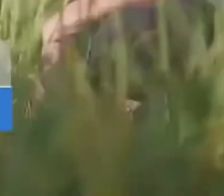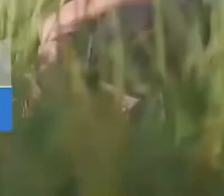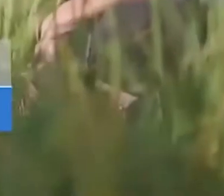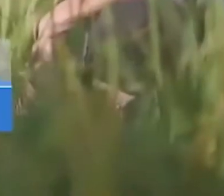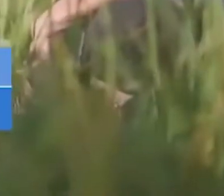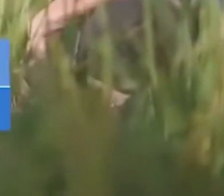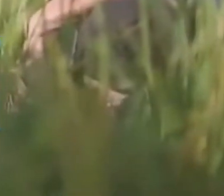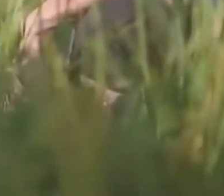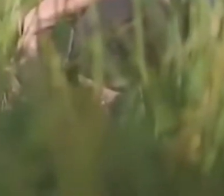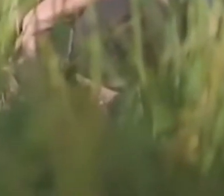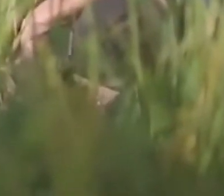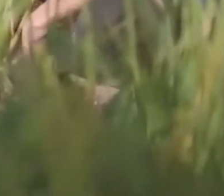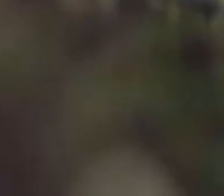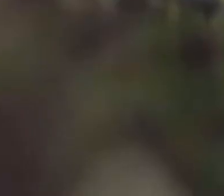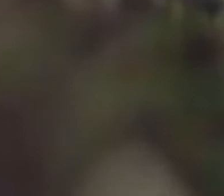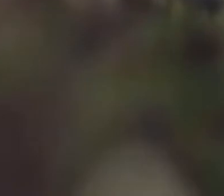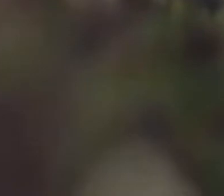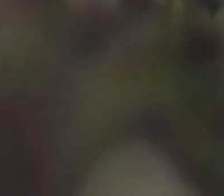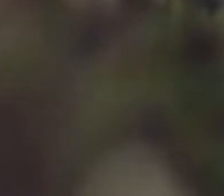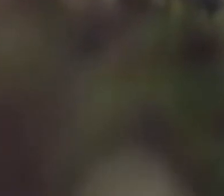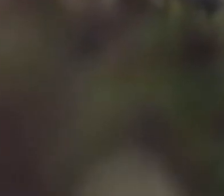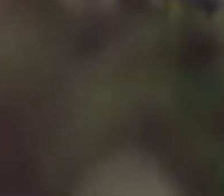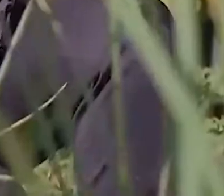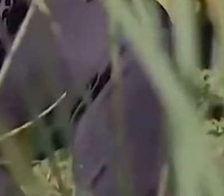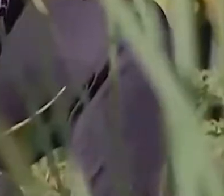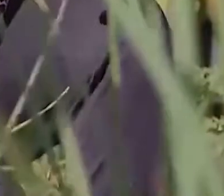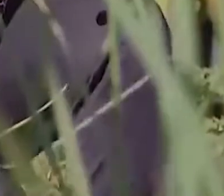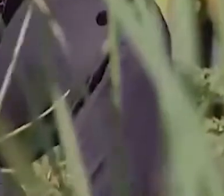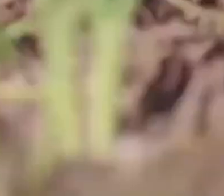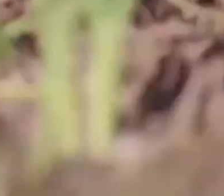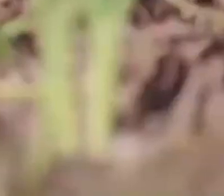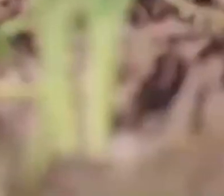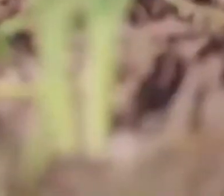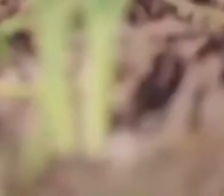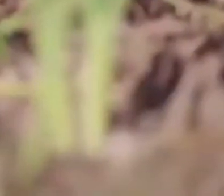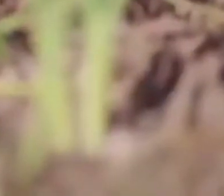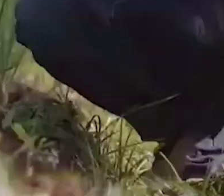para as cidades, que ele fique no campo produzindo.